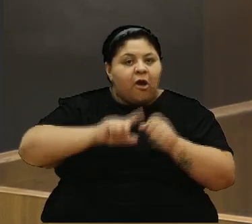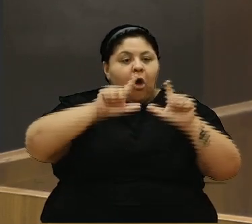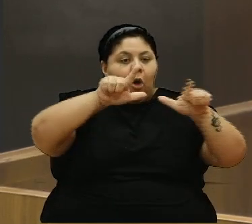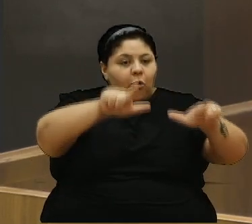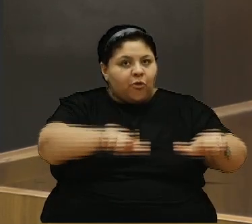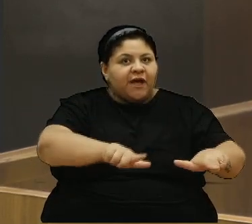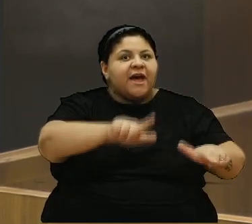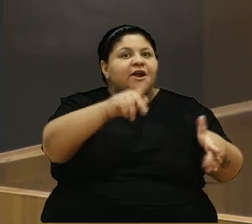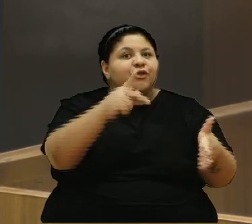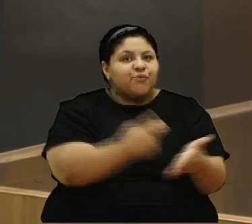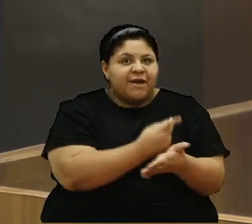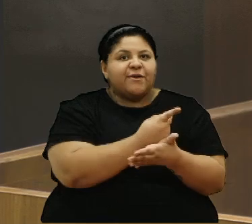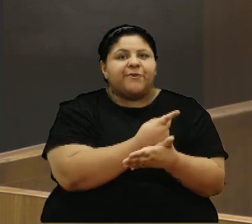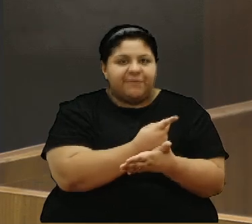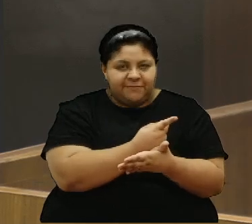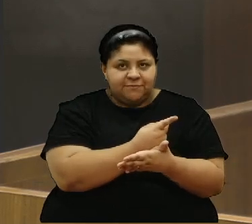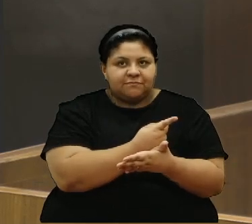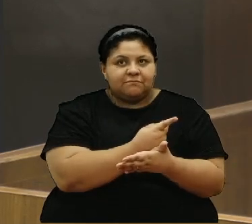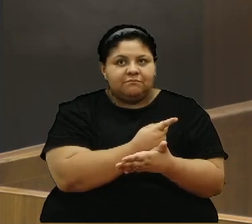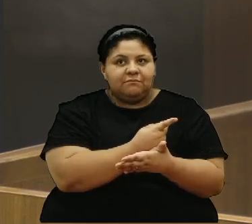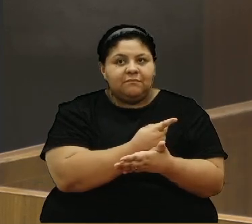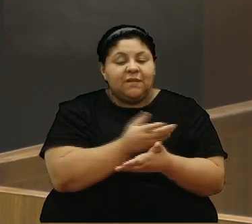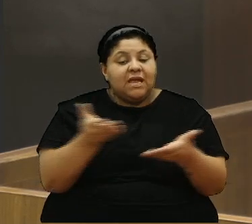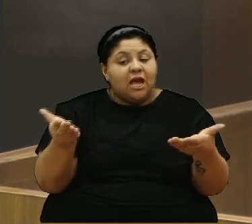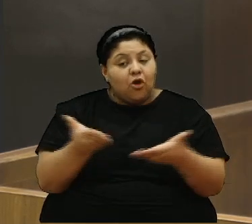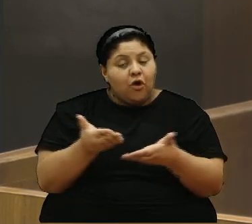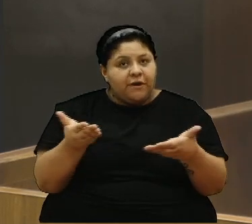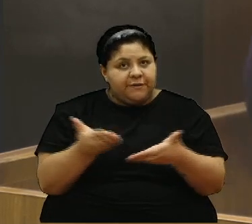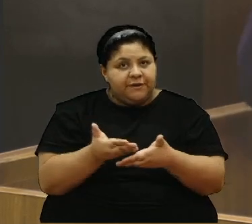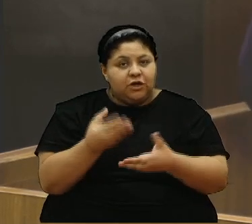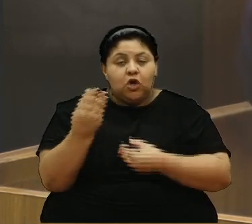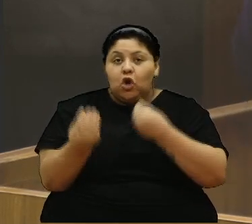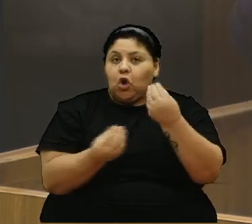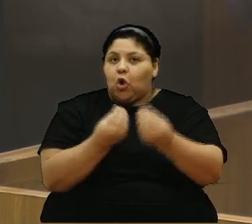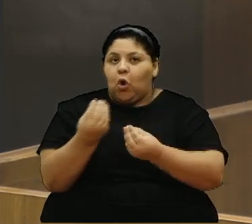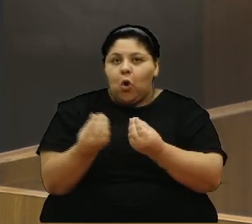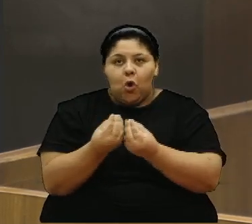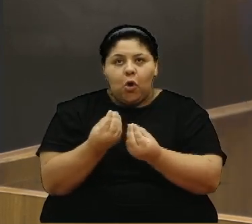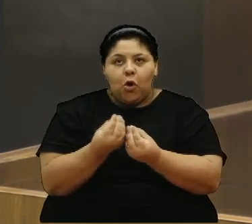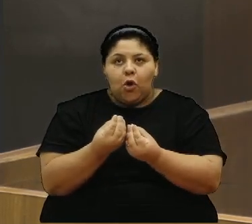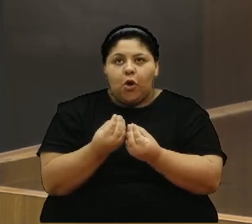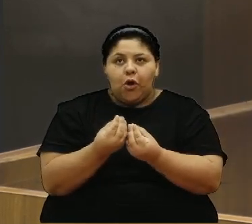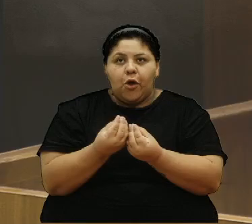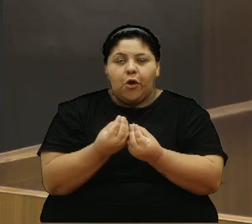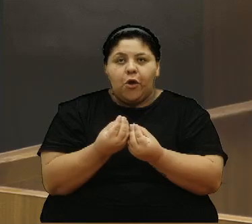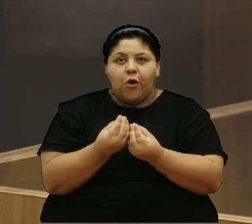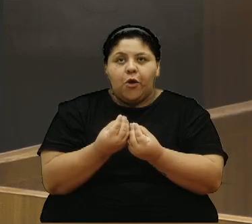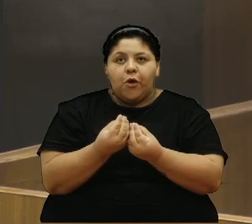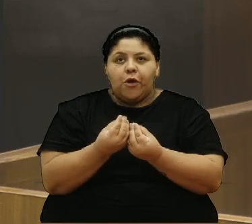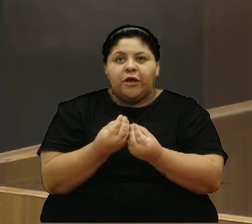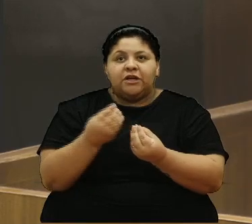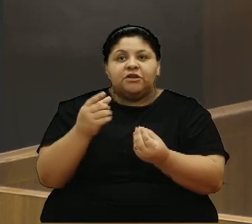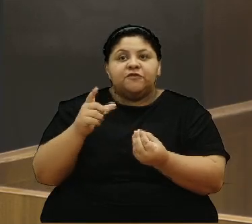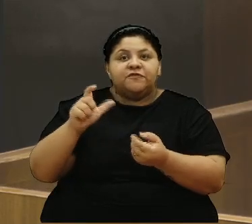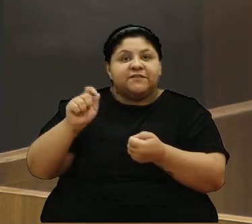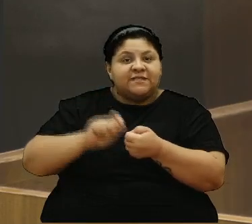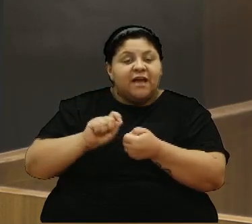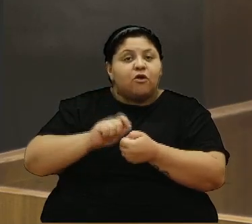crime. E desta vez, como se não bastasse o que já fizeram outra